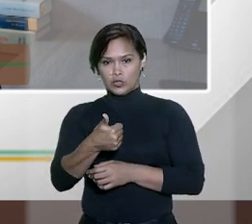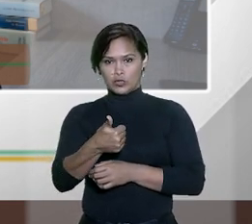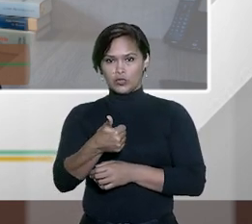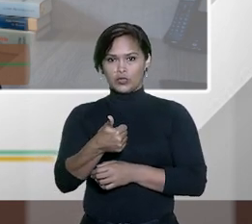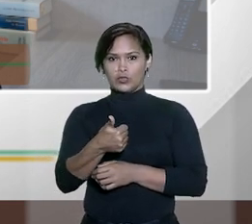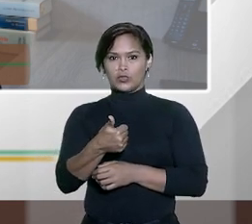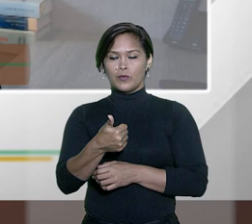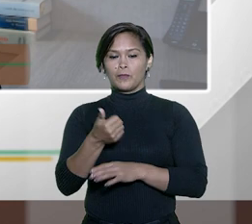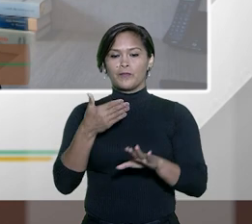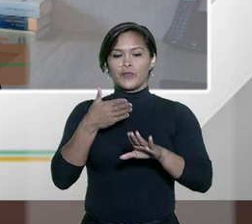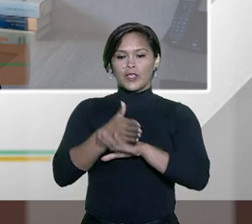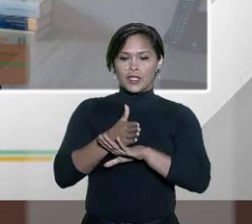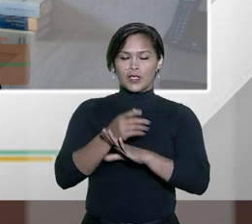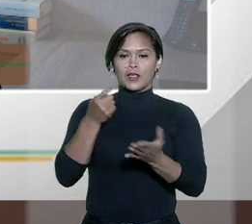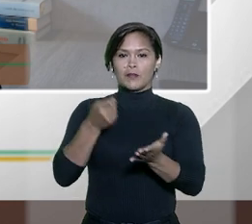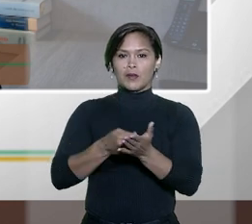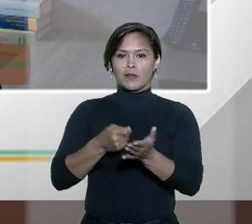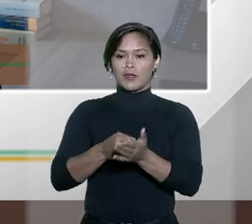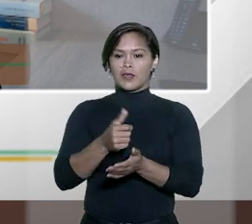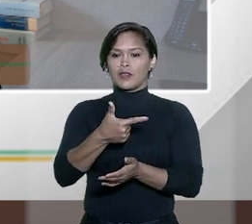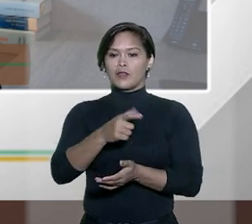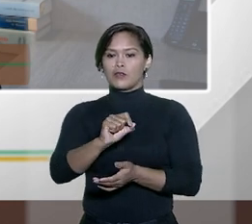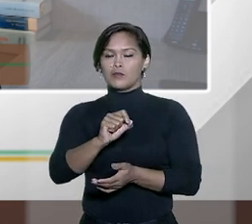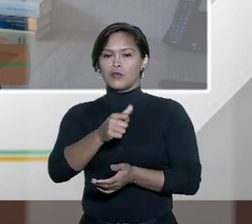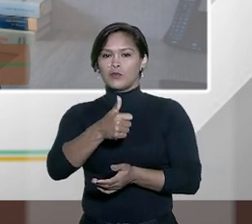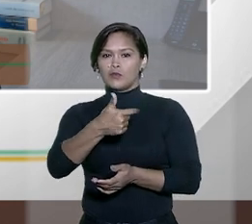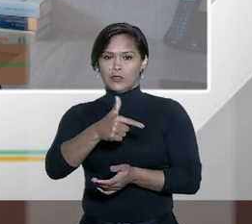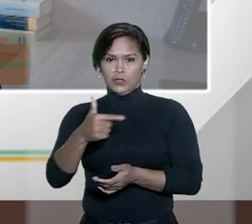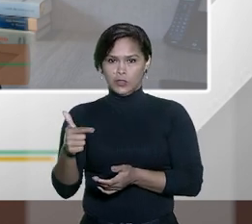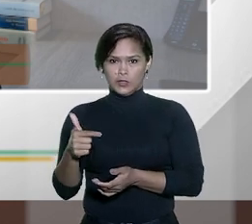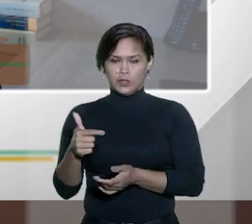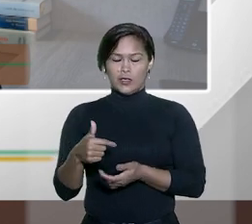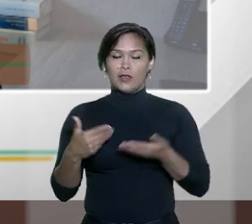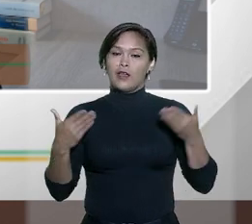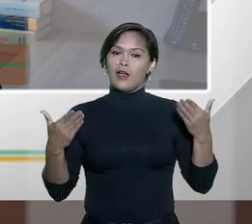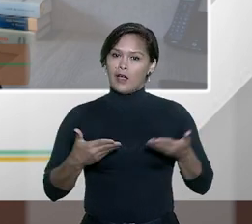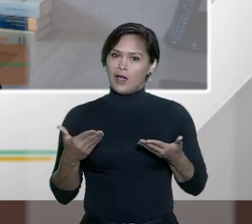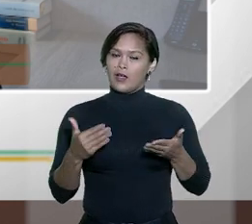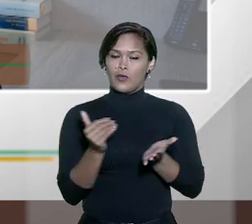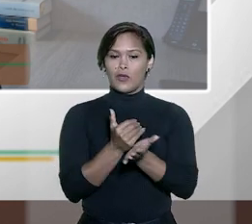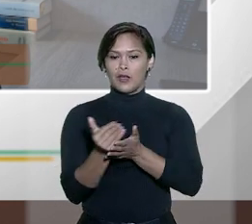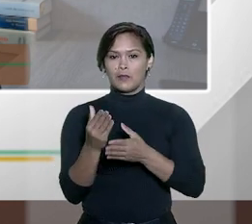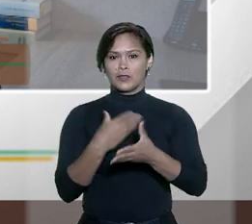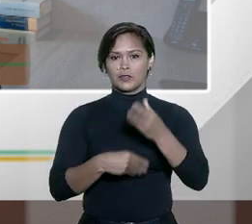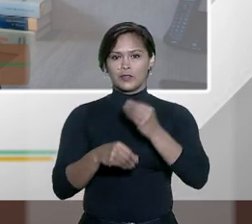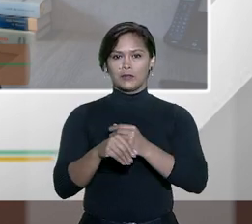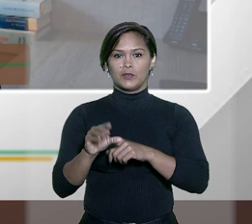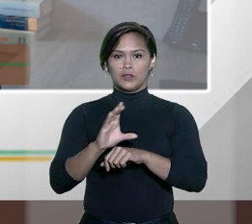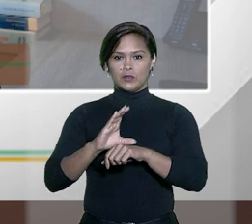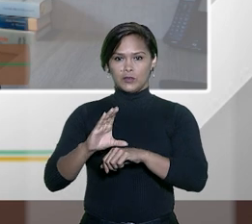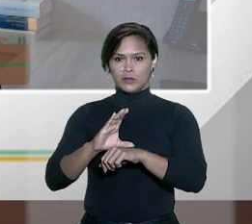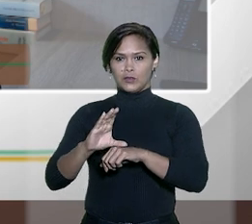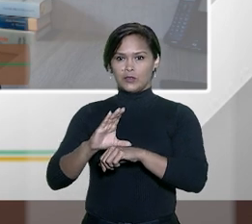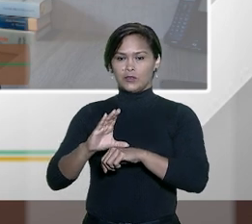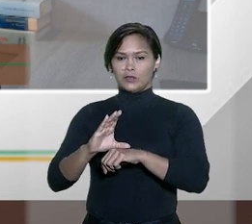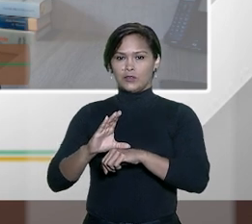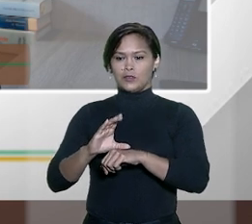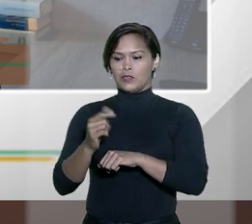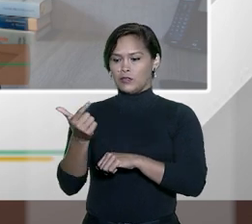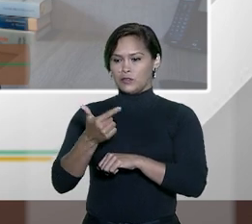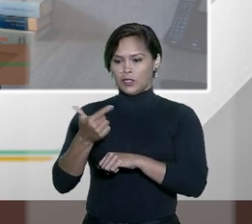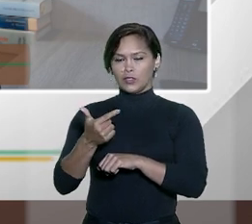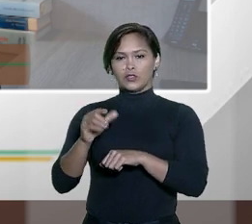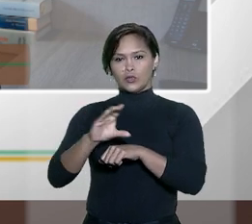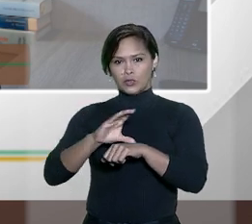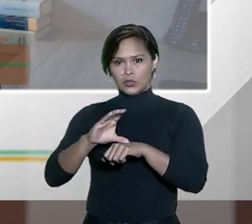2021 entraram para pagamento em 2022. Agora, a partir da emenda constitucional, das duas